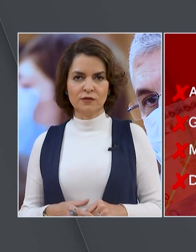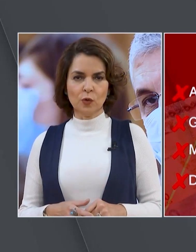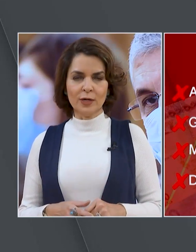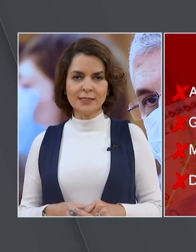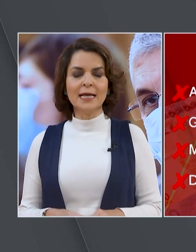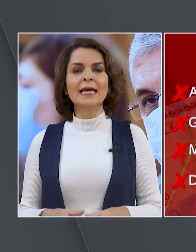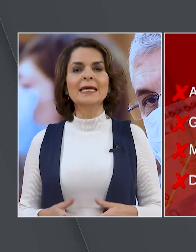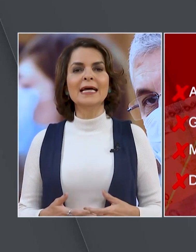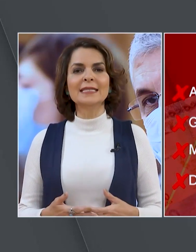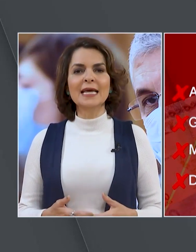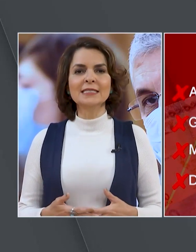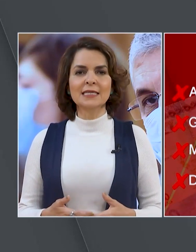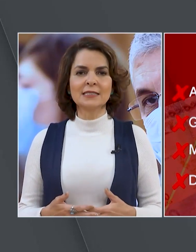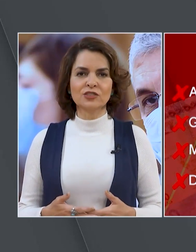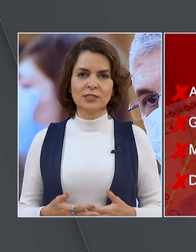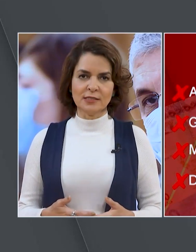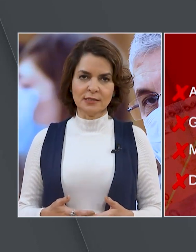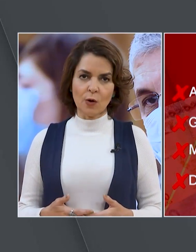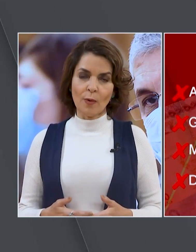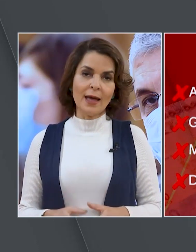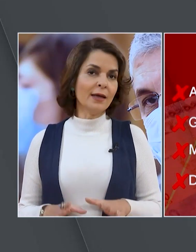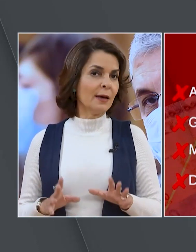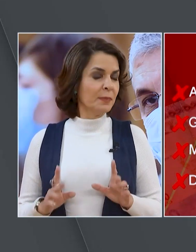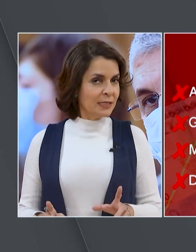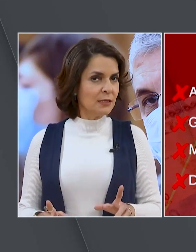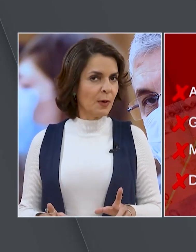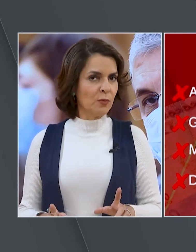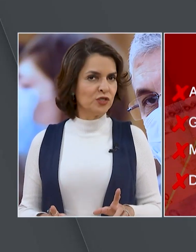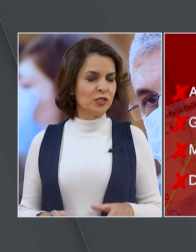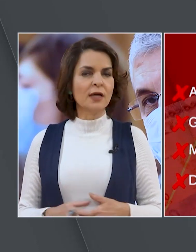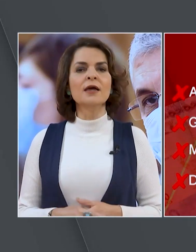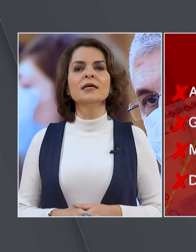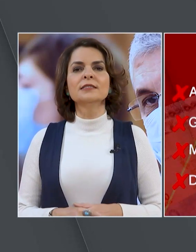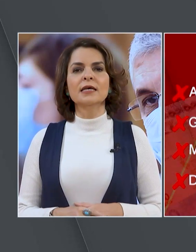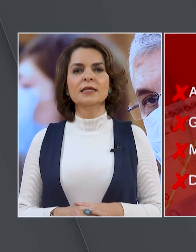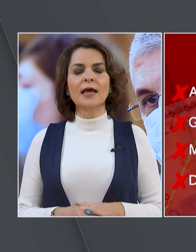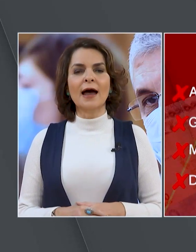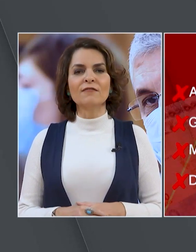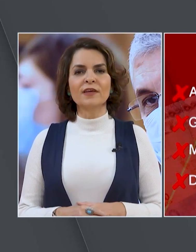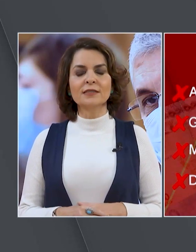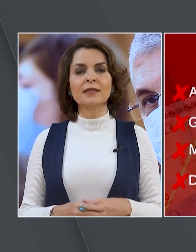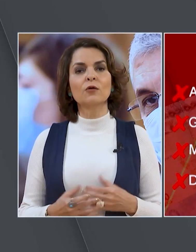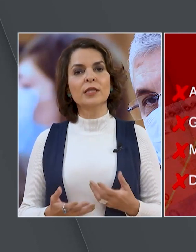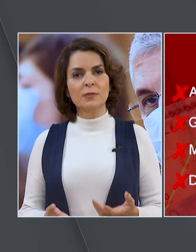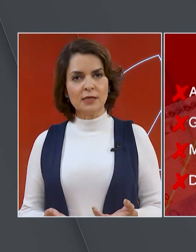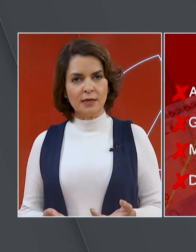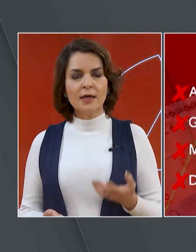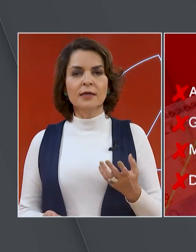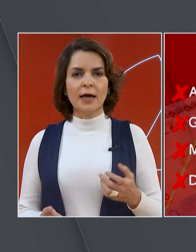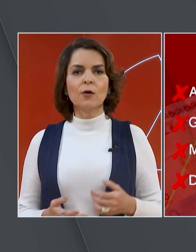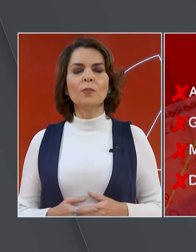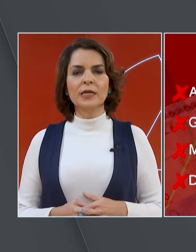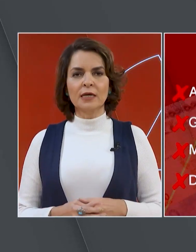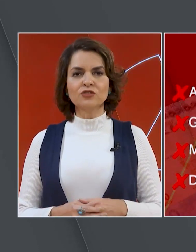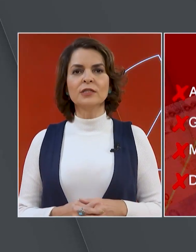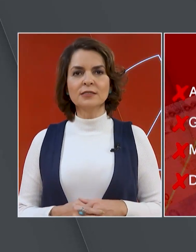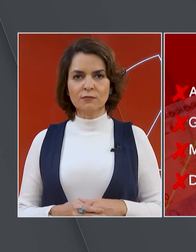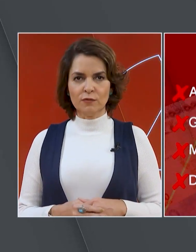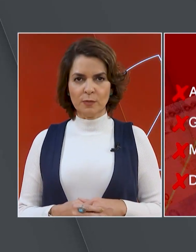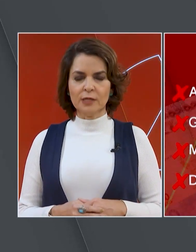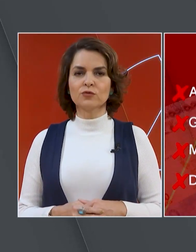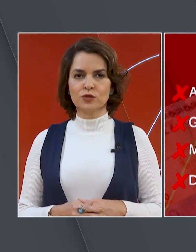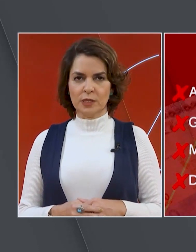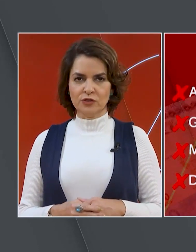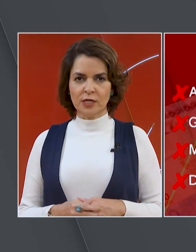dos servidores e a desestatização em que a principal medida seria a venda da Codemig, que é a Companhia de